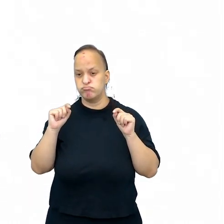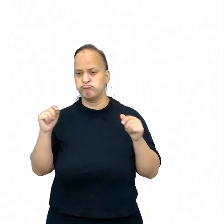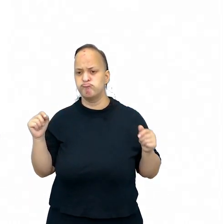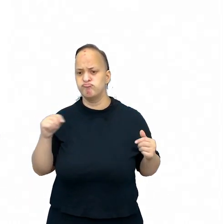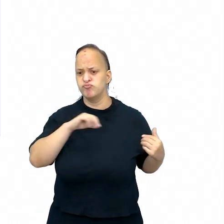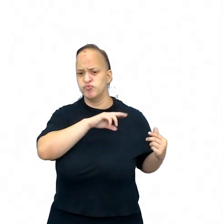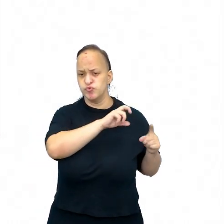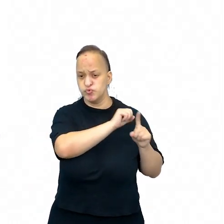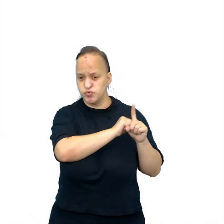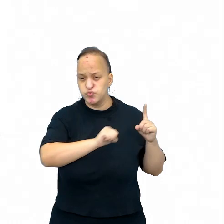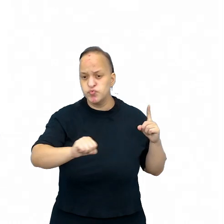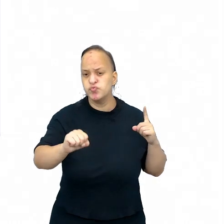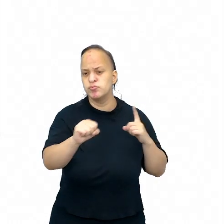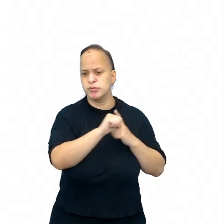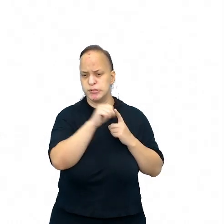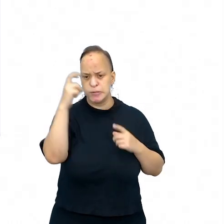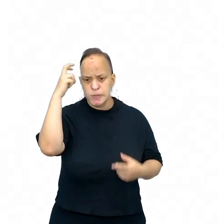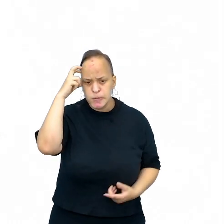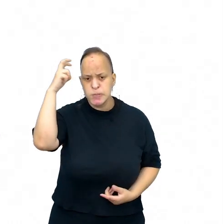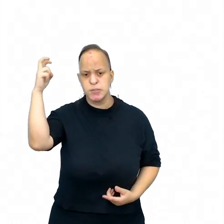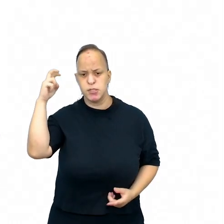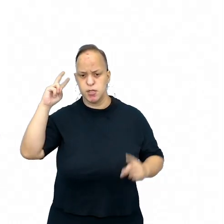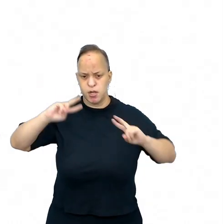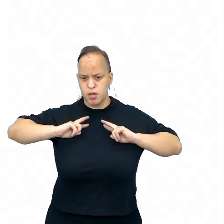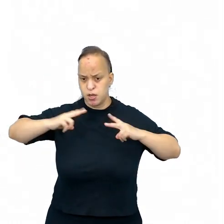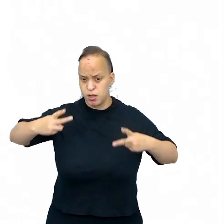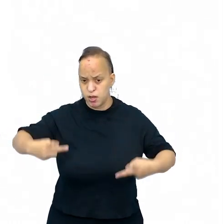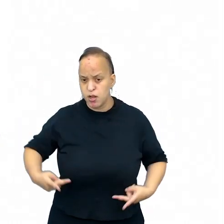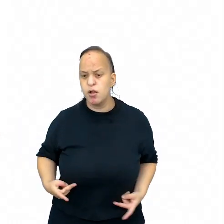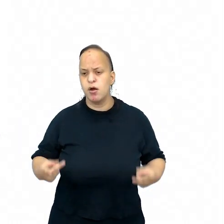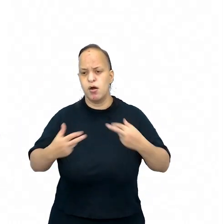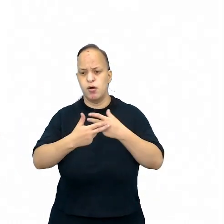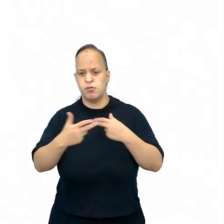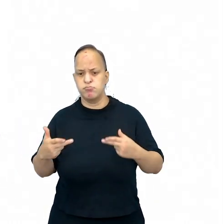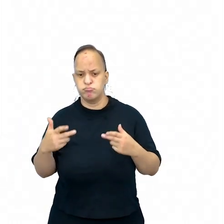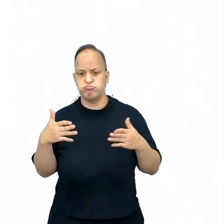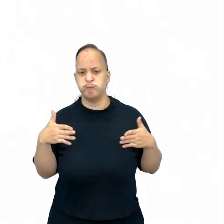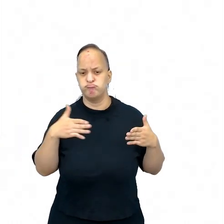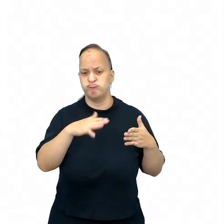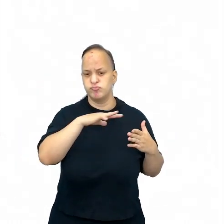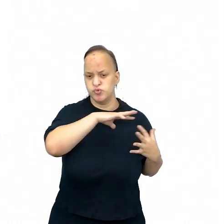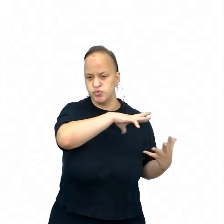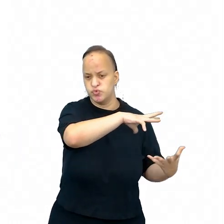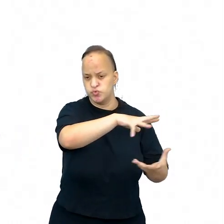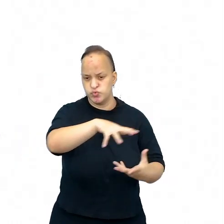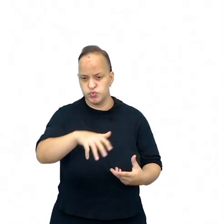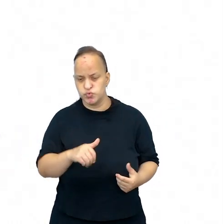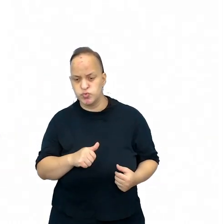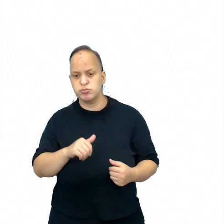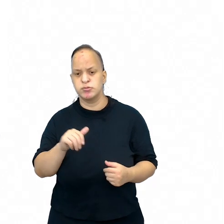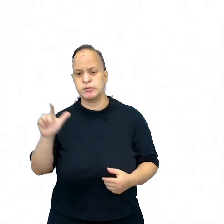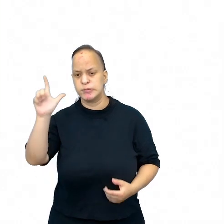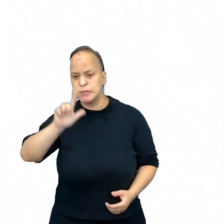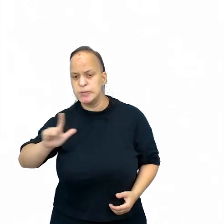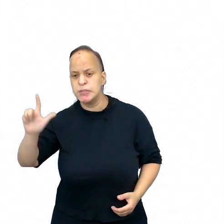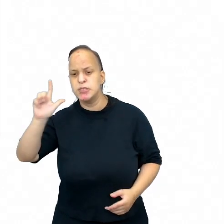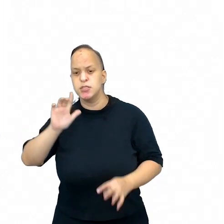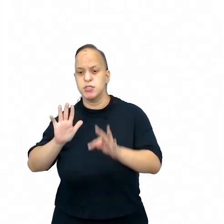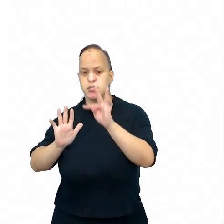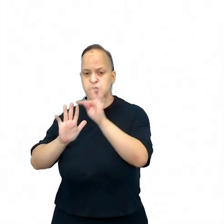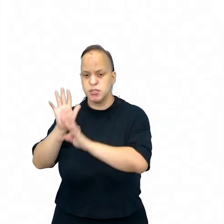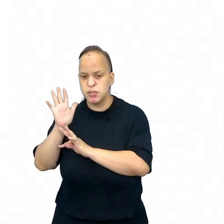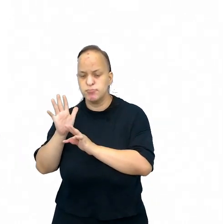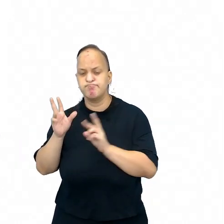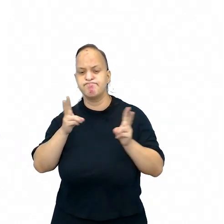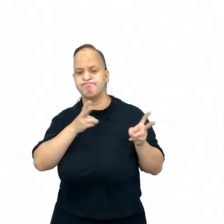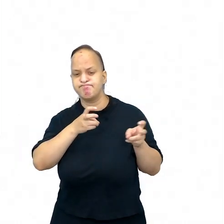de diferentes visões de mundo em textos literários, reconhecendo nesses textos formas de estabelecer múltiplos